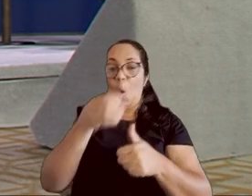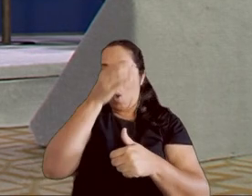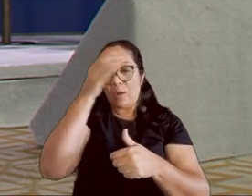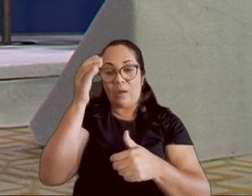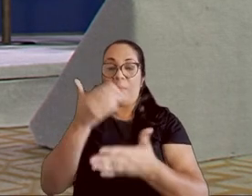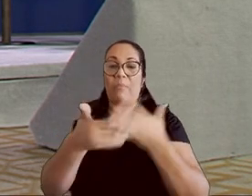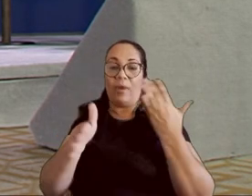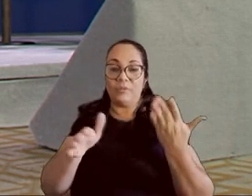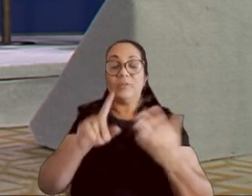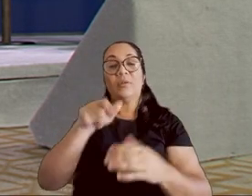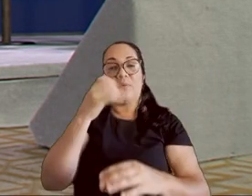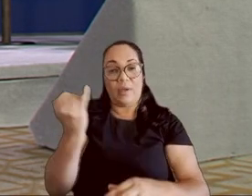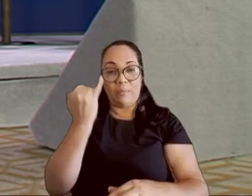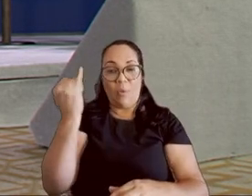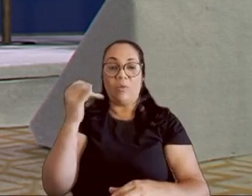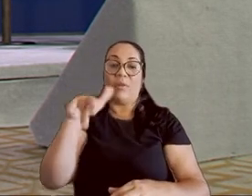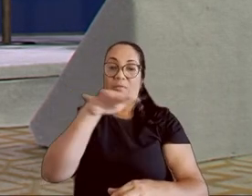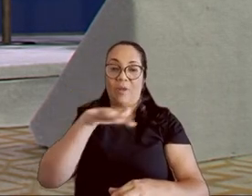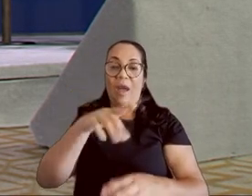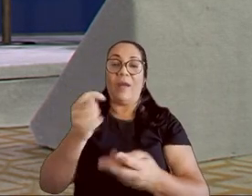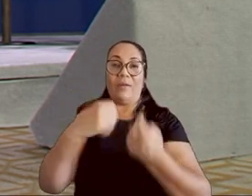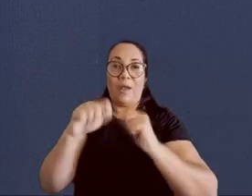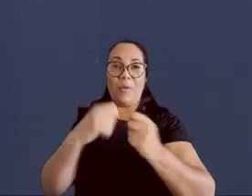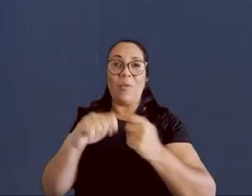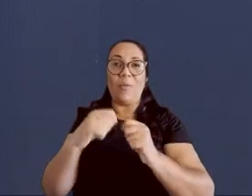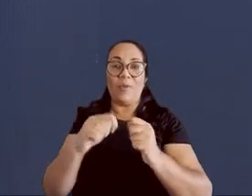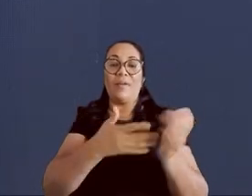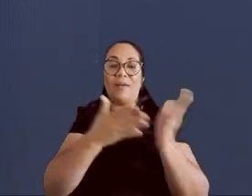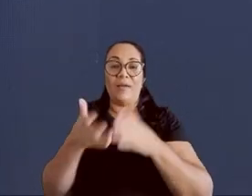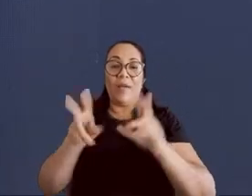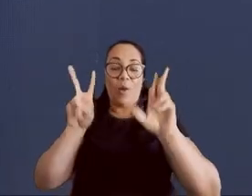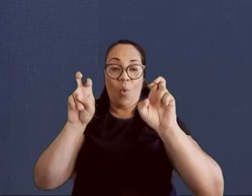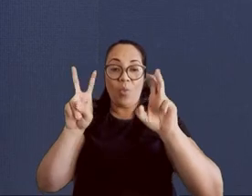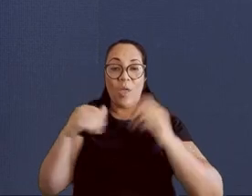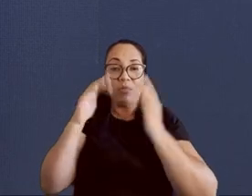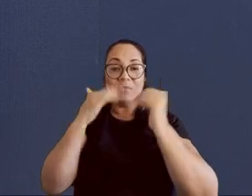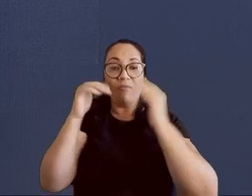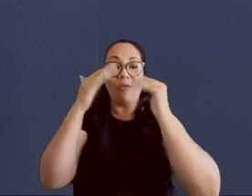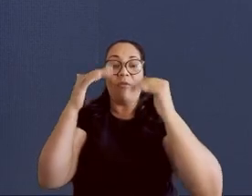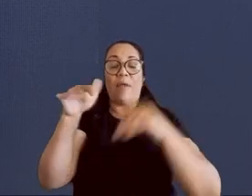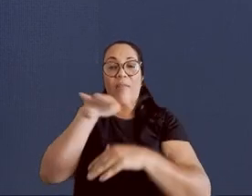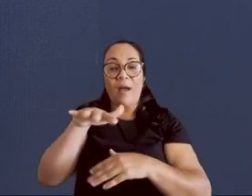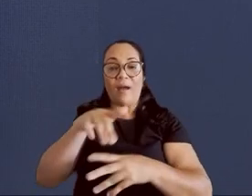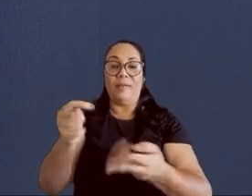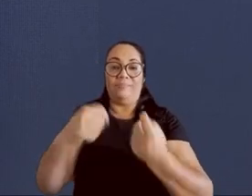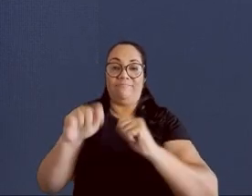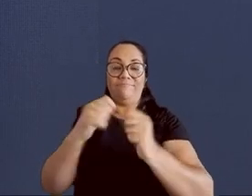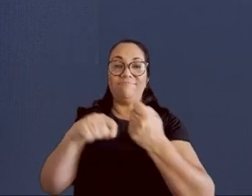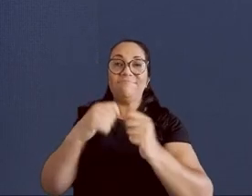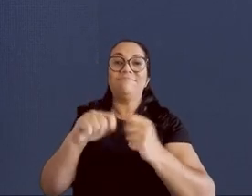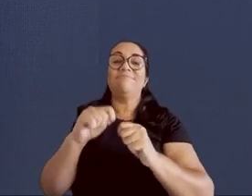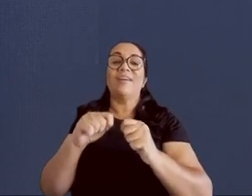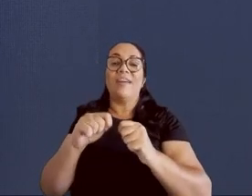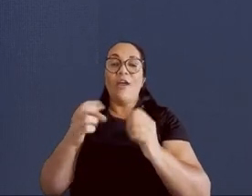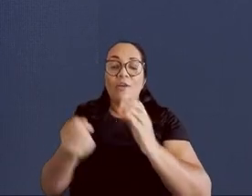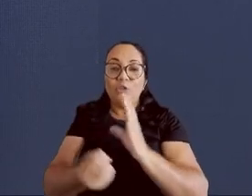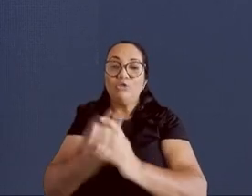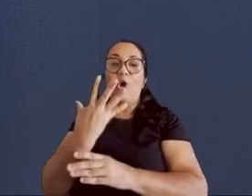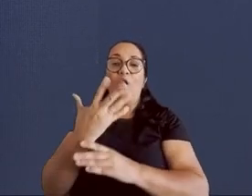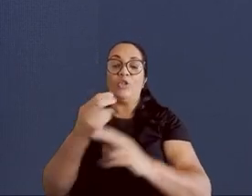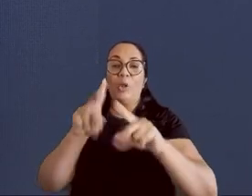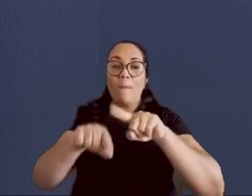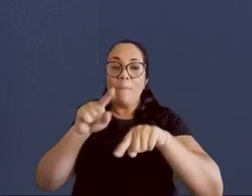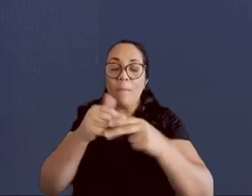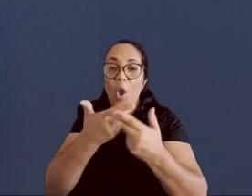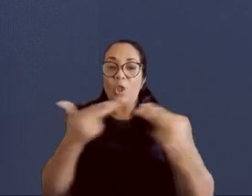importante para o mercado sem dúvida né que ele é o tema do desenvolvimento do nosso mercado né Novos Produtos sendo